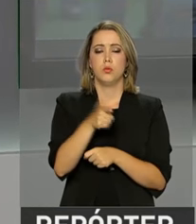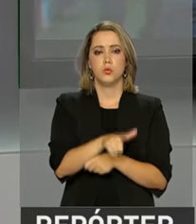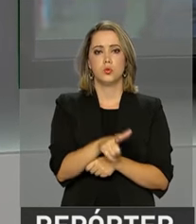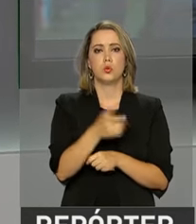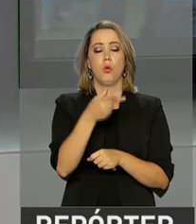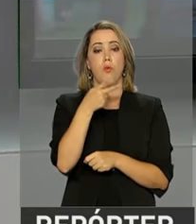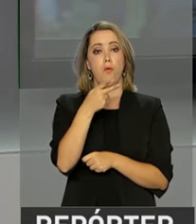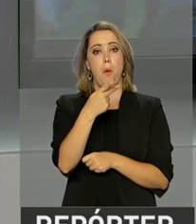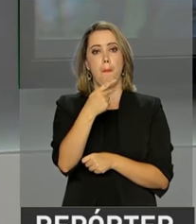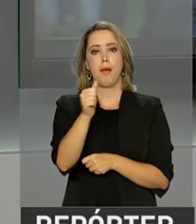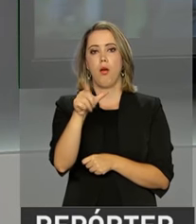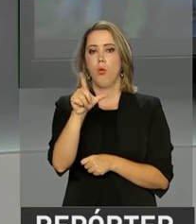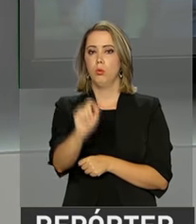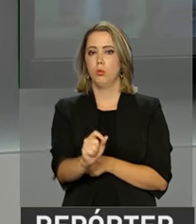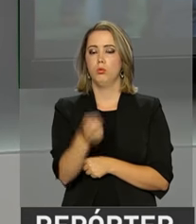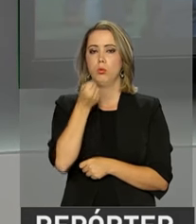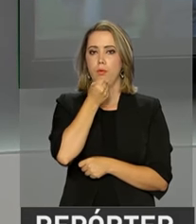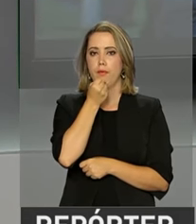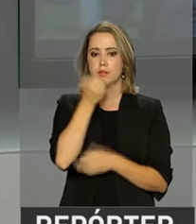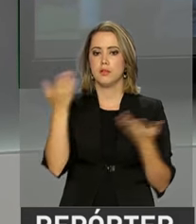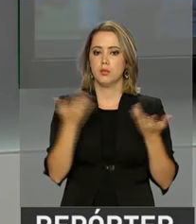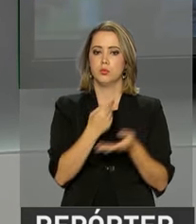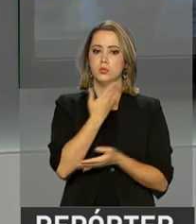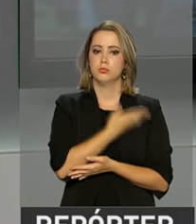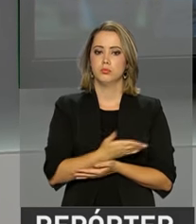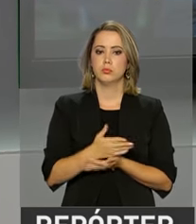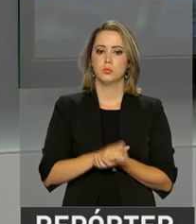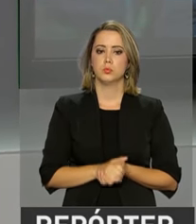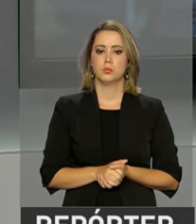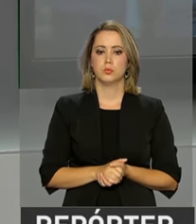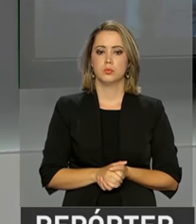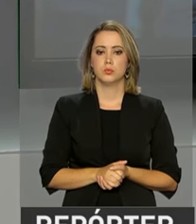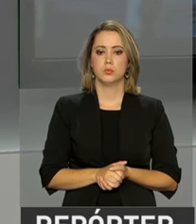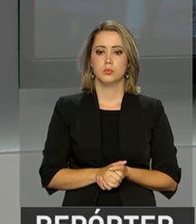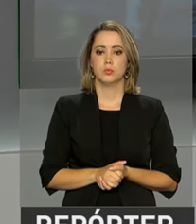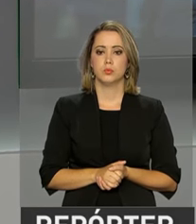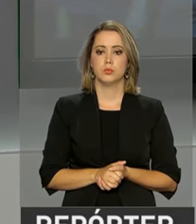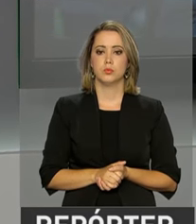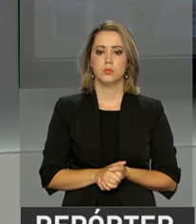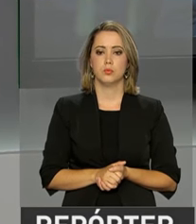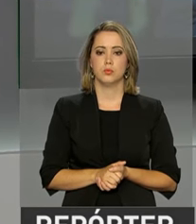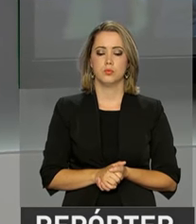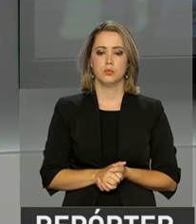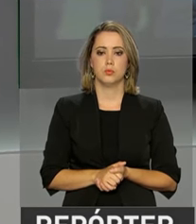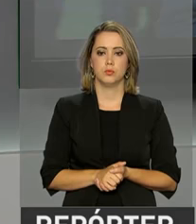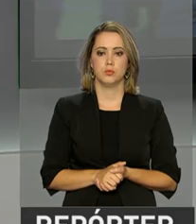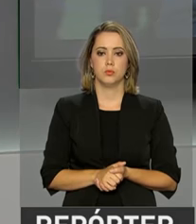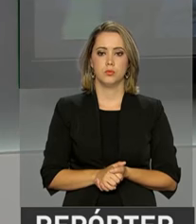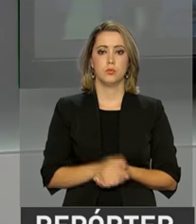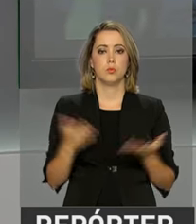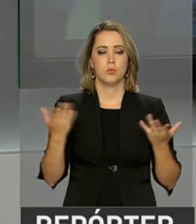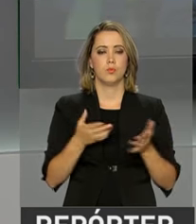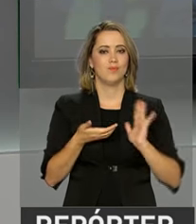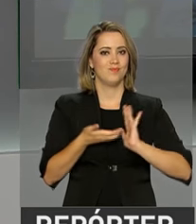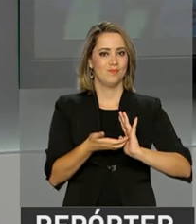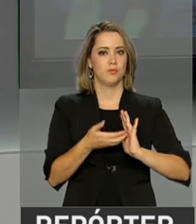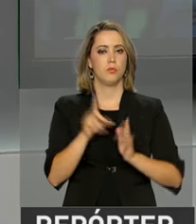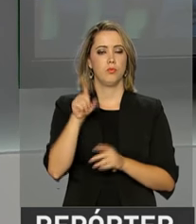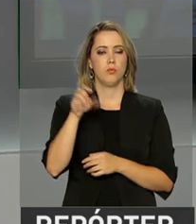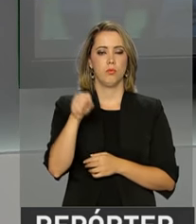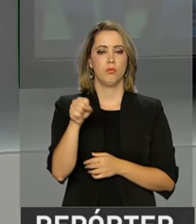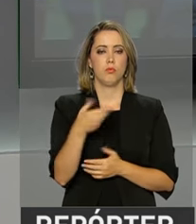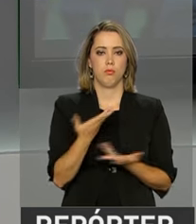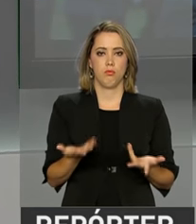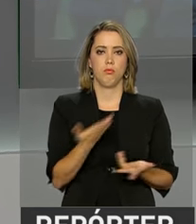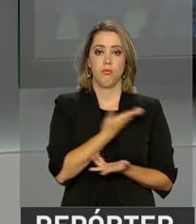com o repórter Paulo La Sálvia, que acompanha a votação, a discussão e a possível votação na Câmara. É isso mesmo,